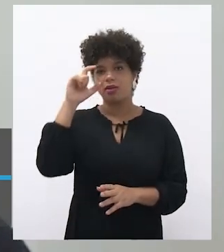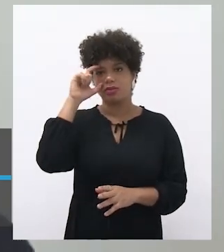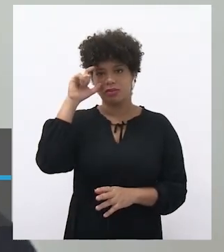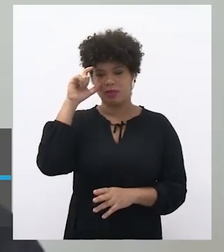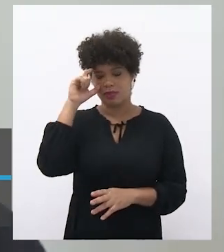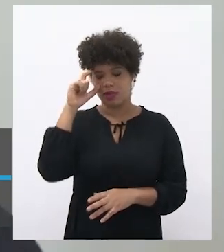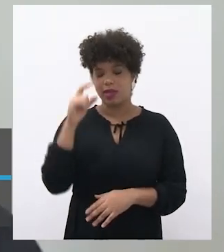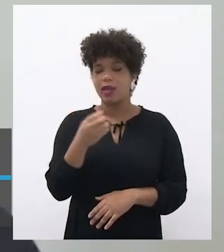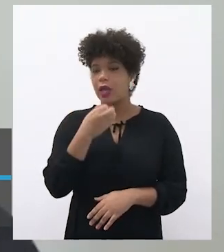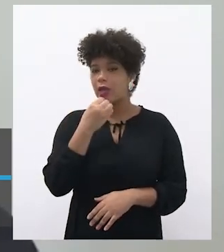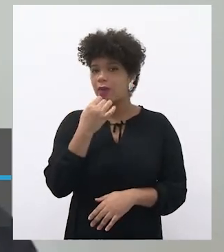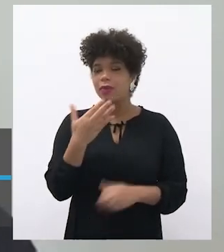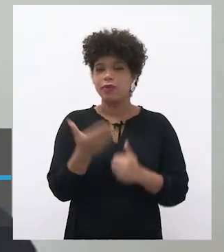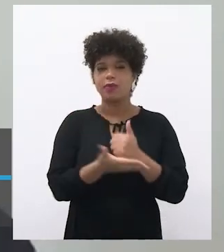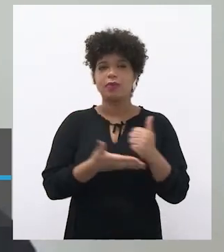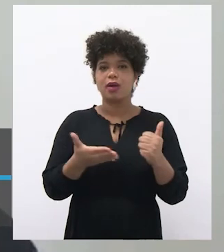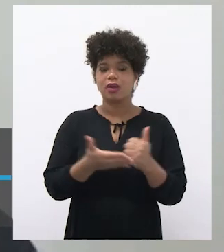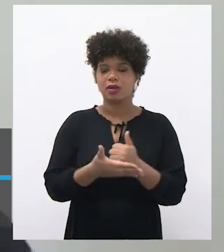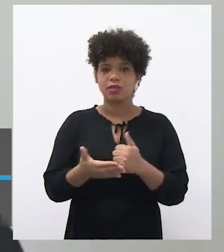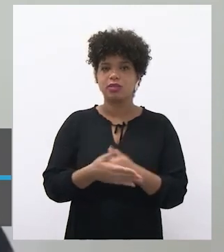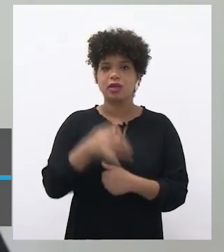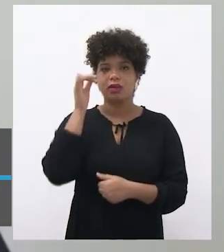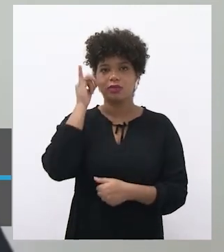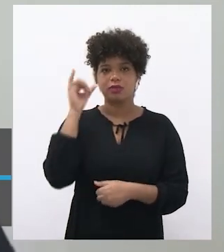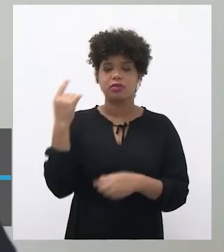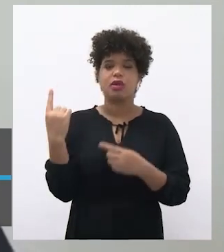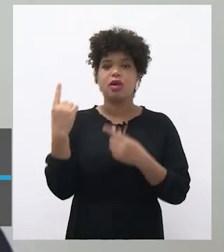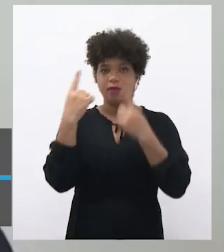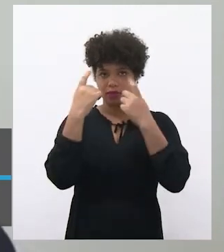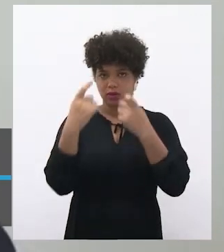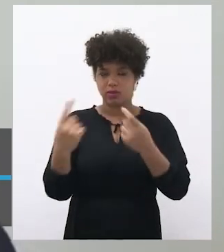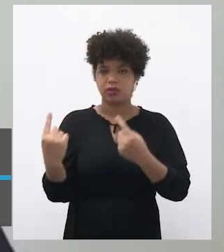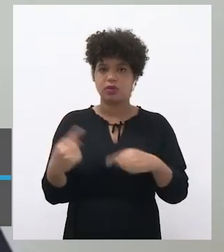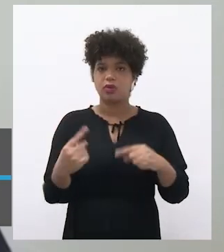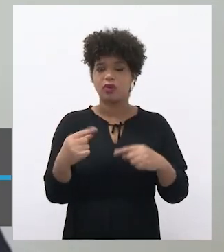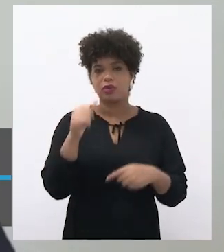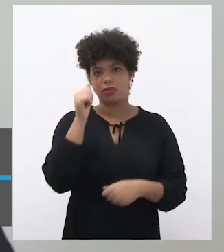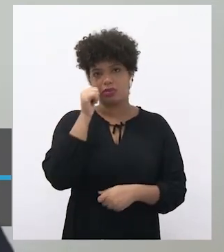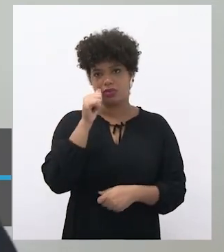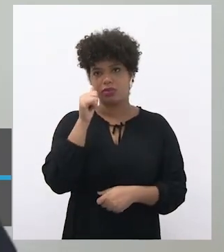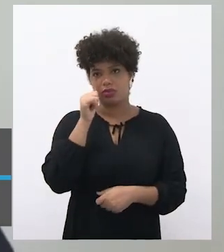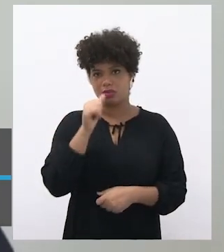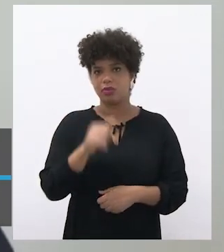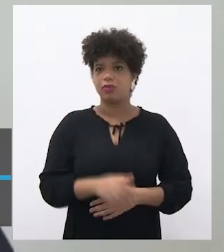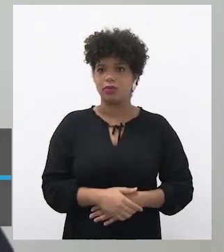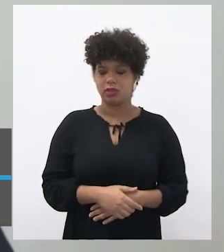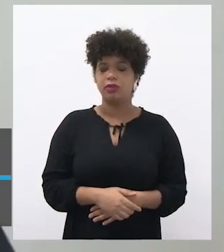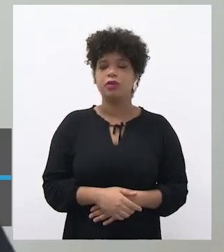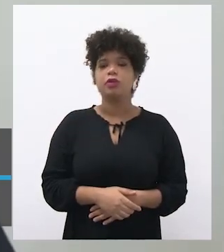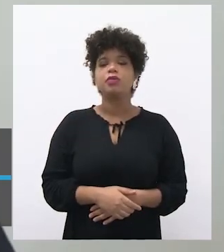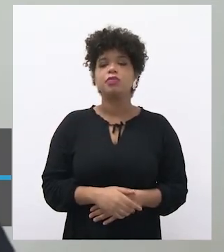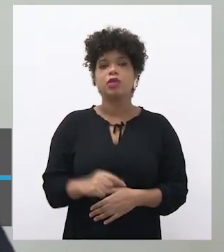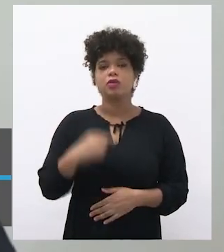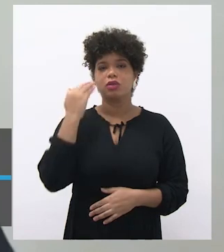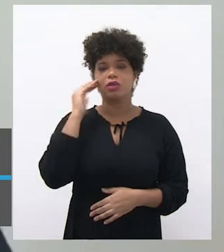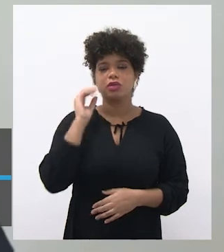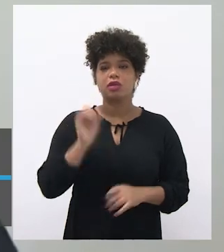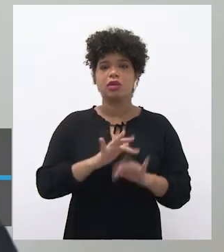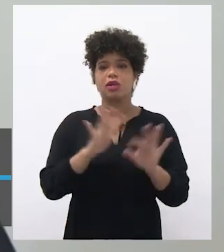simplificados em relação ao enfrentamento da violência doméstica, que realizasse capacitação de